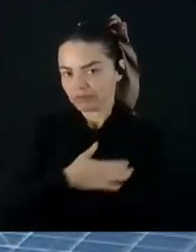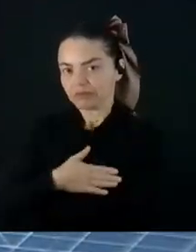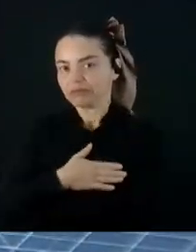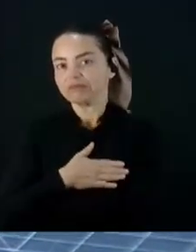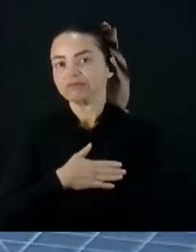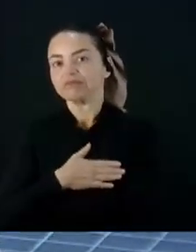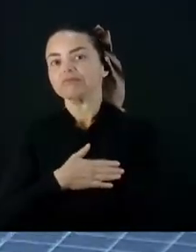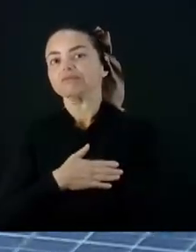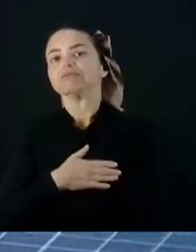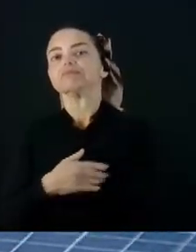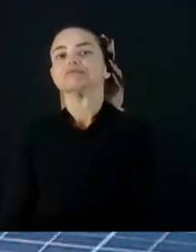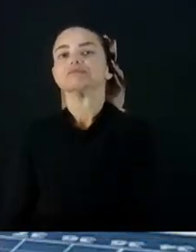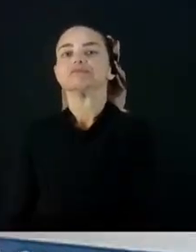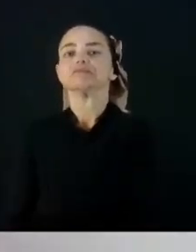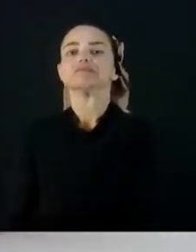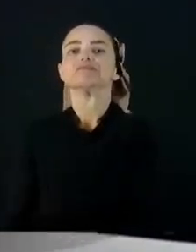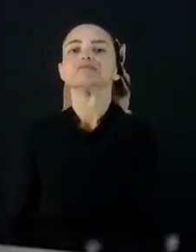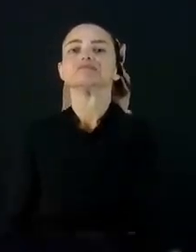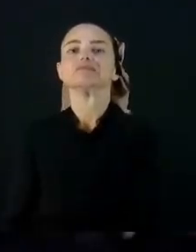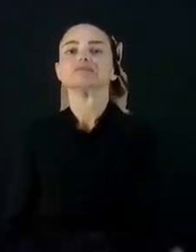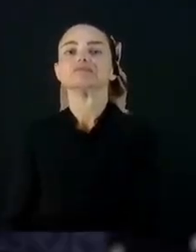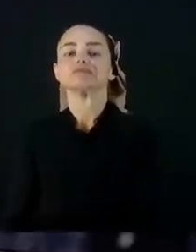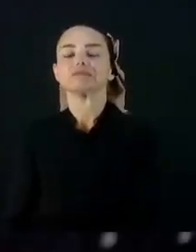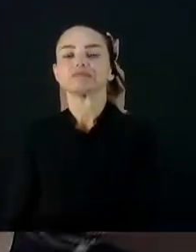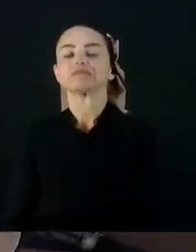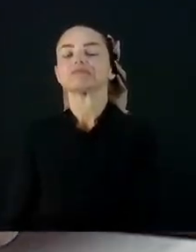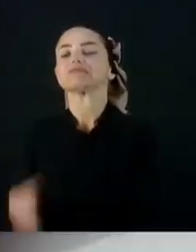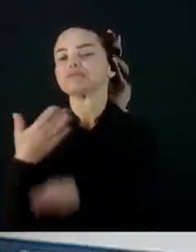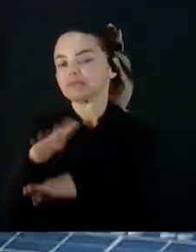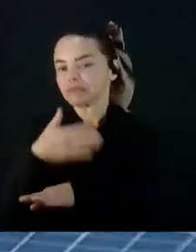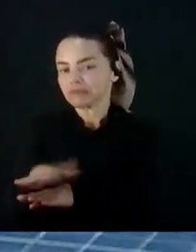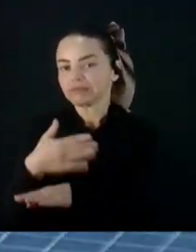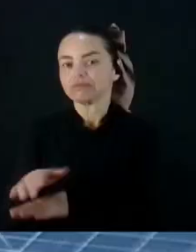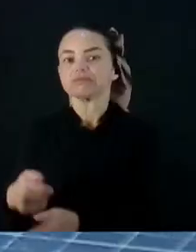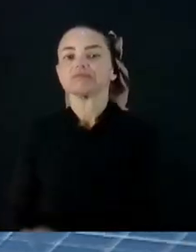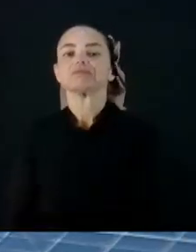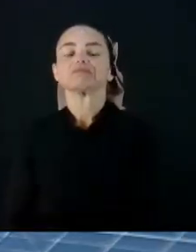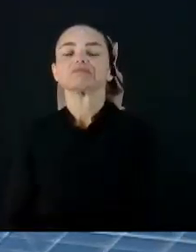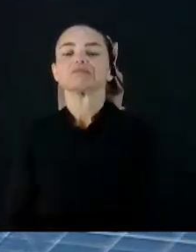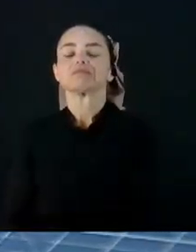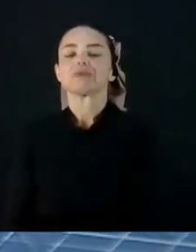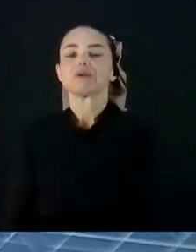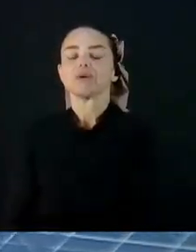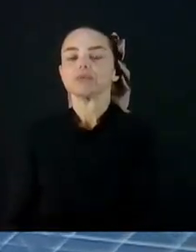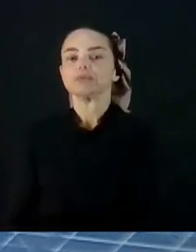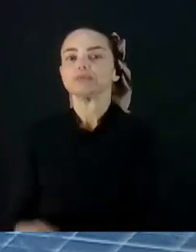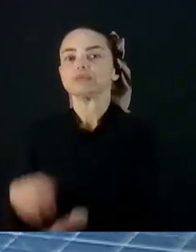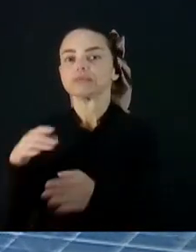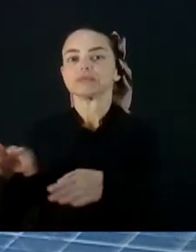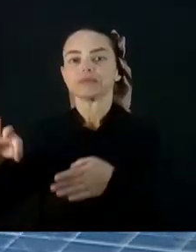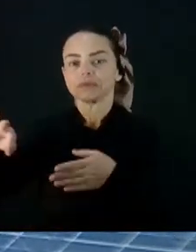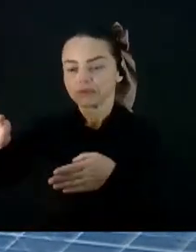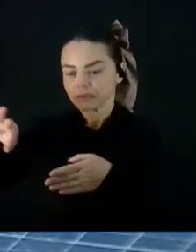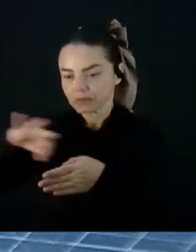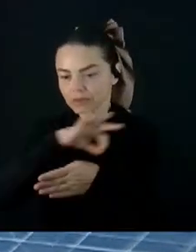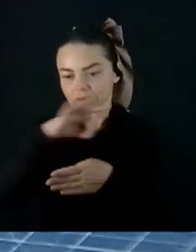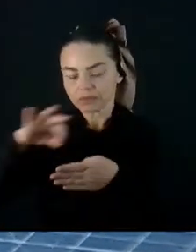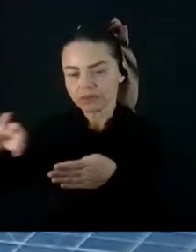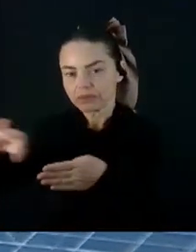forro. Isso a gente treina a gente colocar zíper. Quando a gente coloca zíper, tem um momento lá que a gente